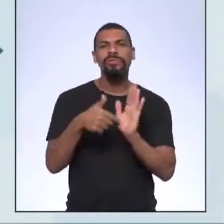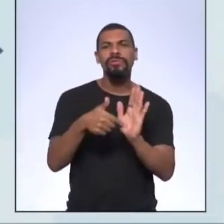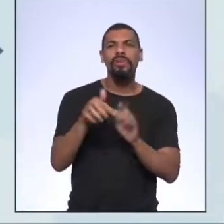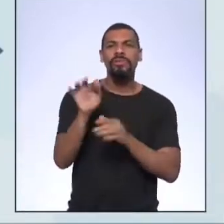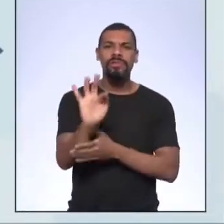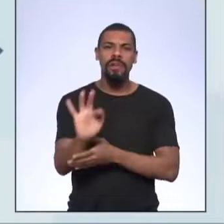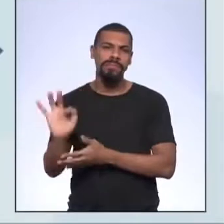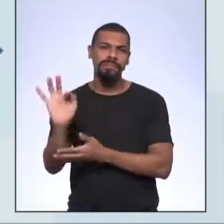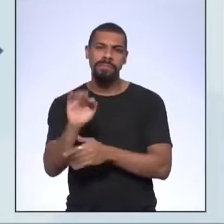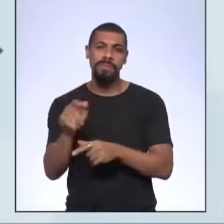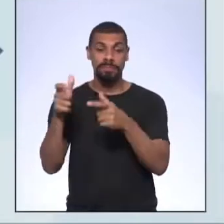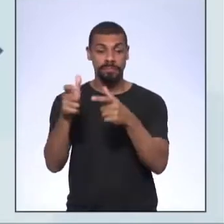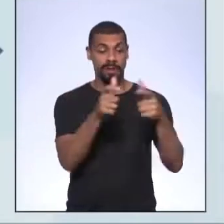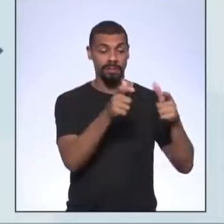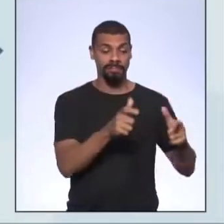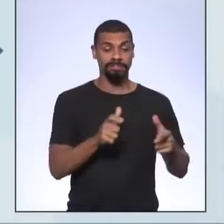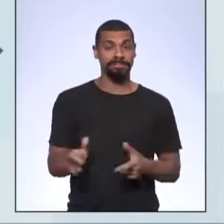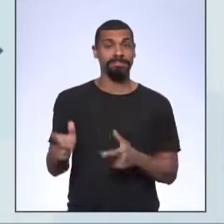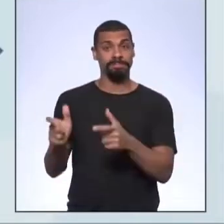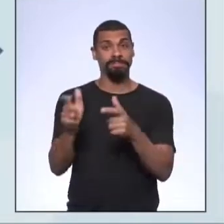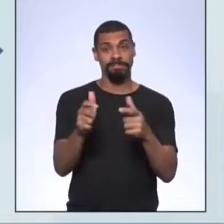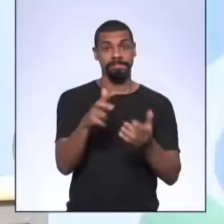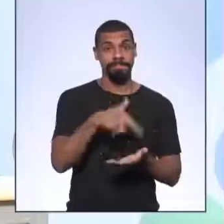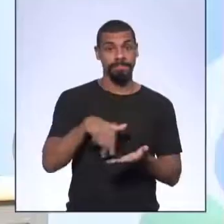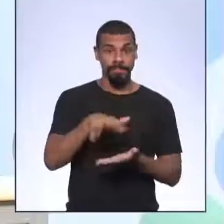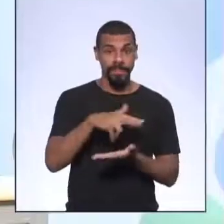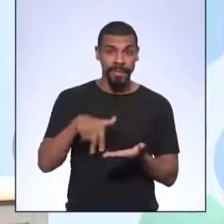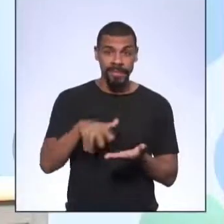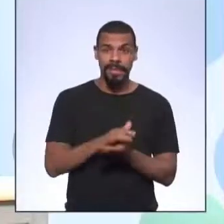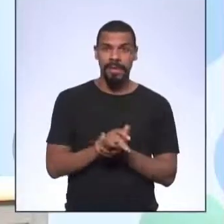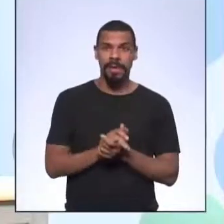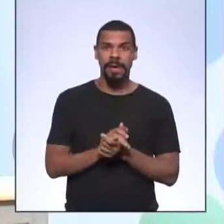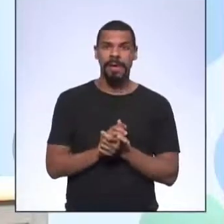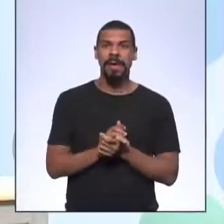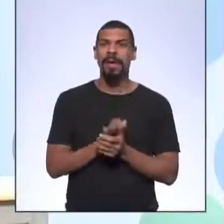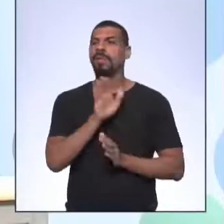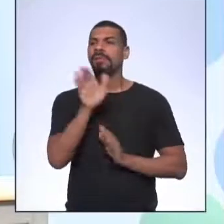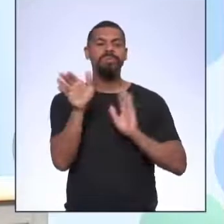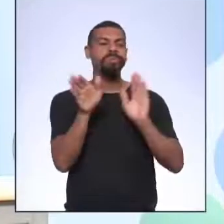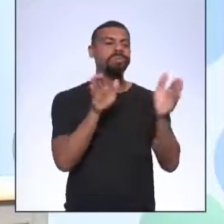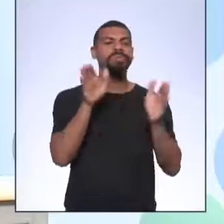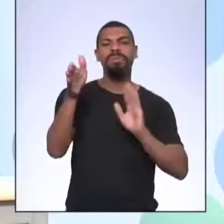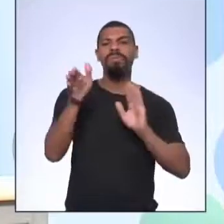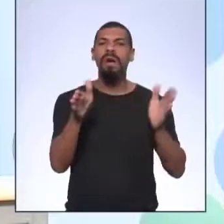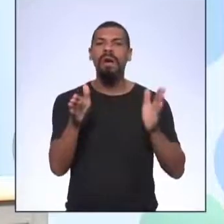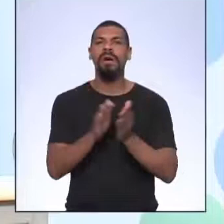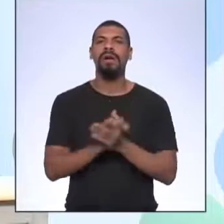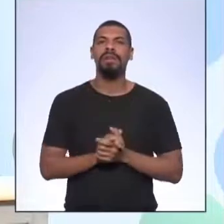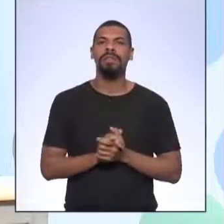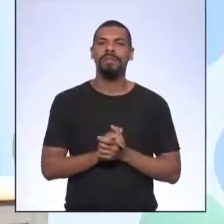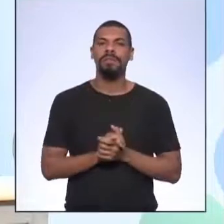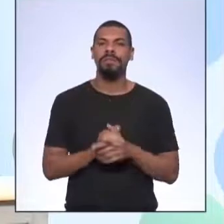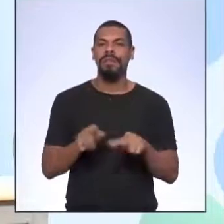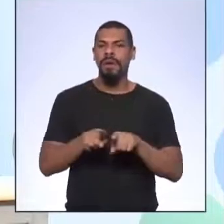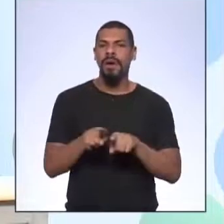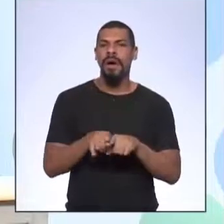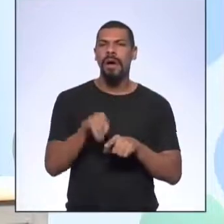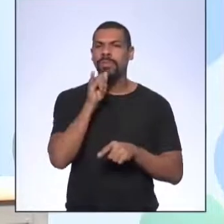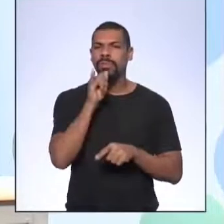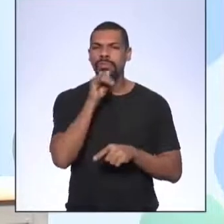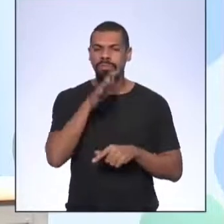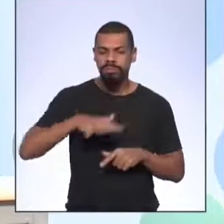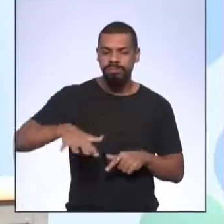e espaços alternativos em dança ou seja né saindo aí do tradicional do palco à Italiana